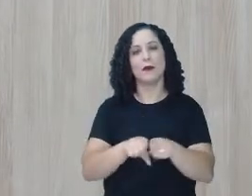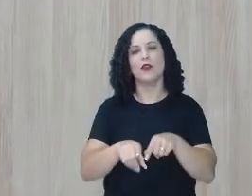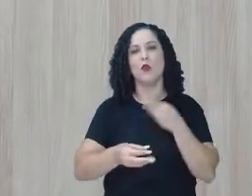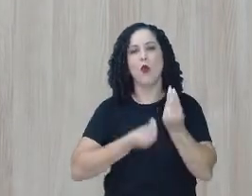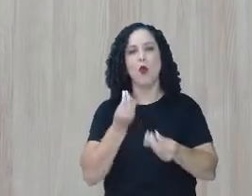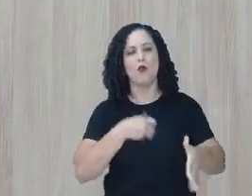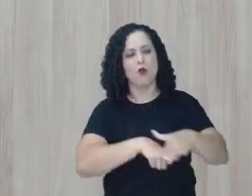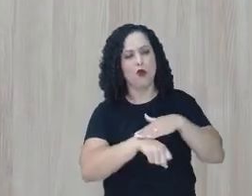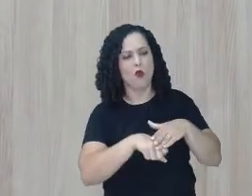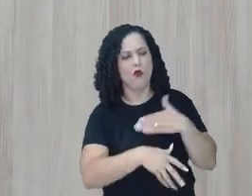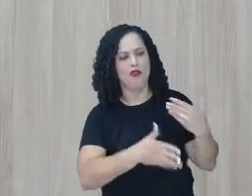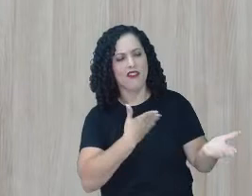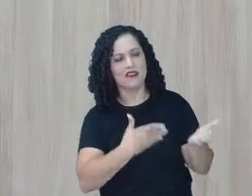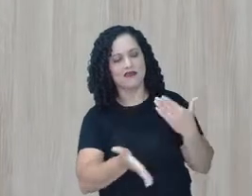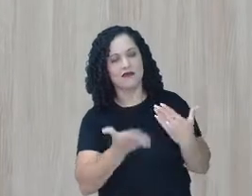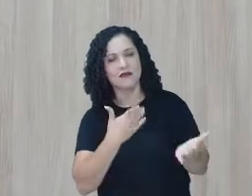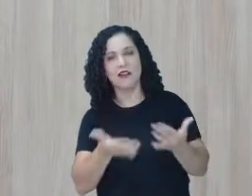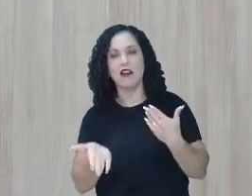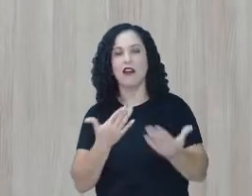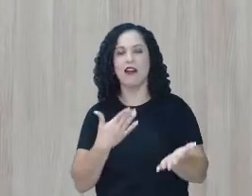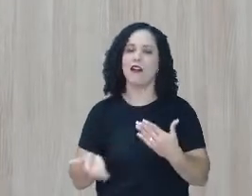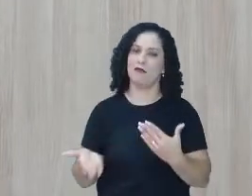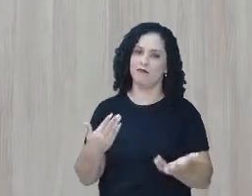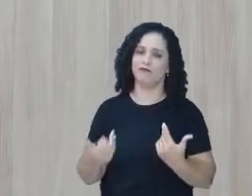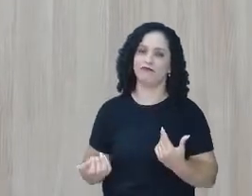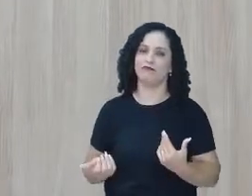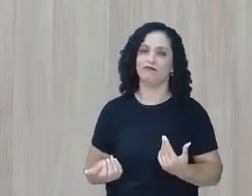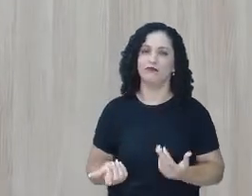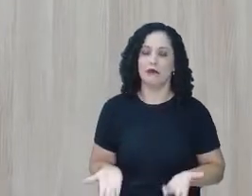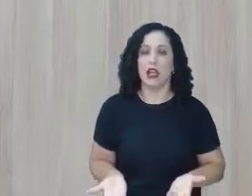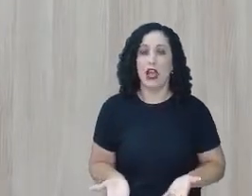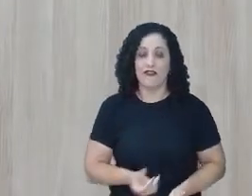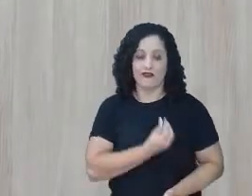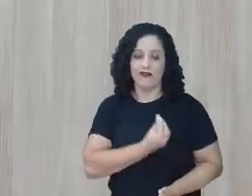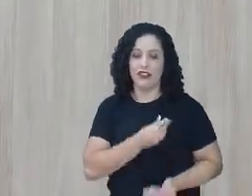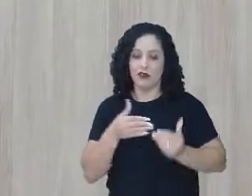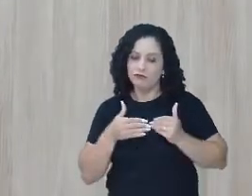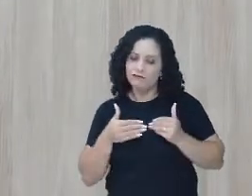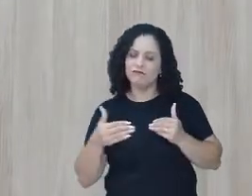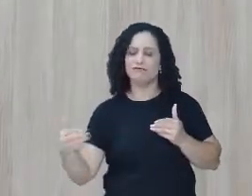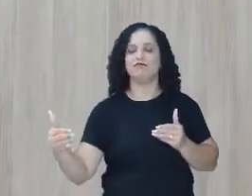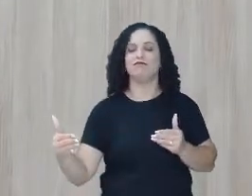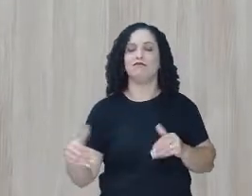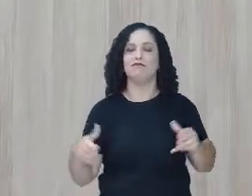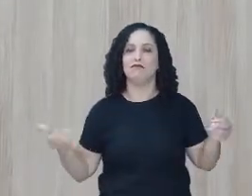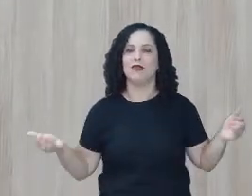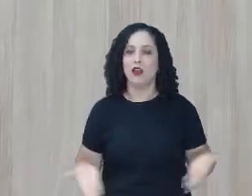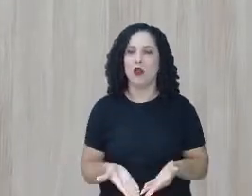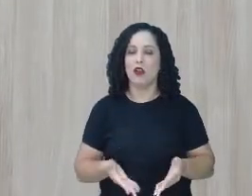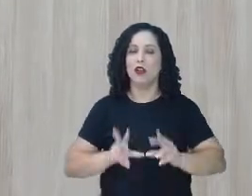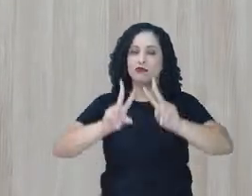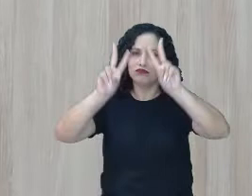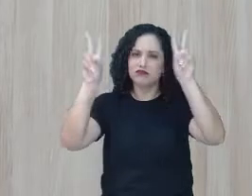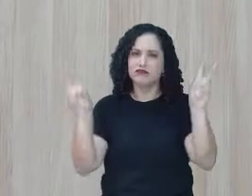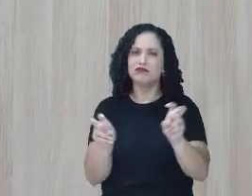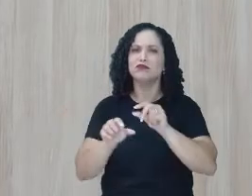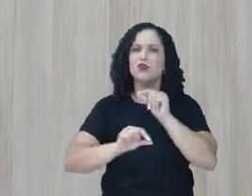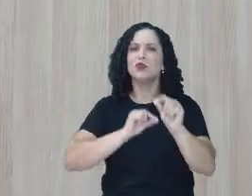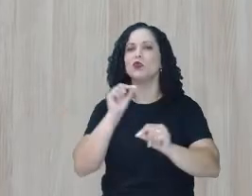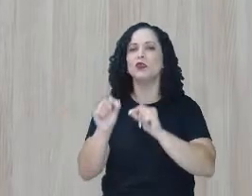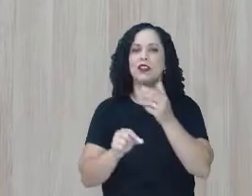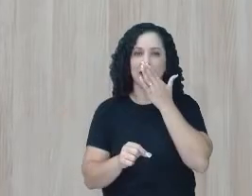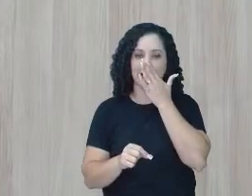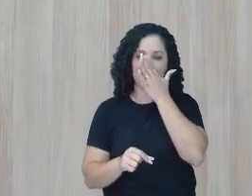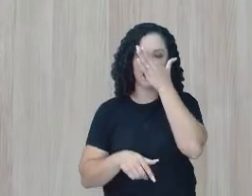negociar condições para poder, né, sobreviver. Né? E aí eu chamo a atenção para o fato de que muitas vezes